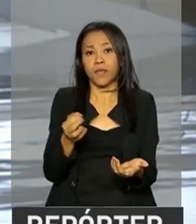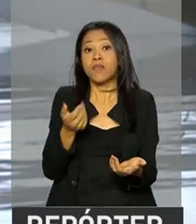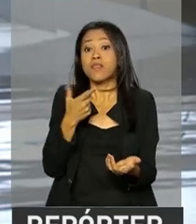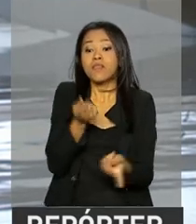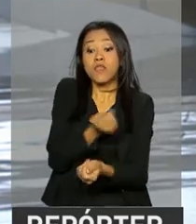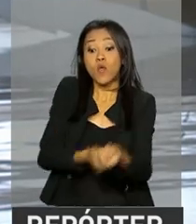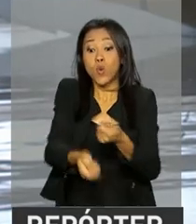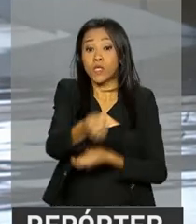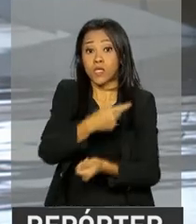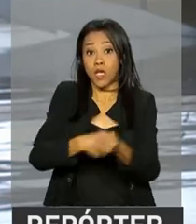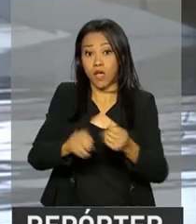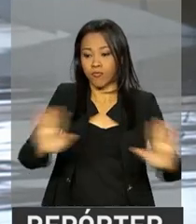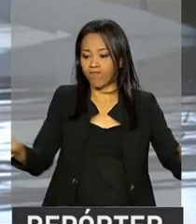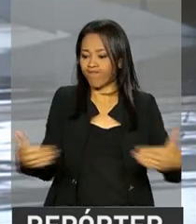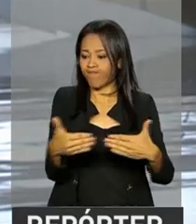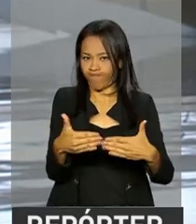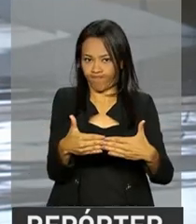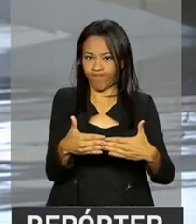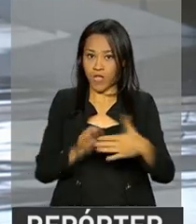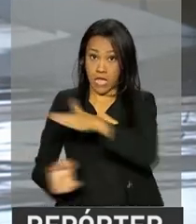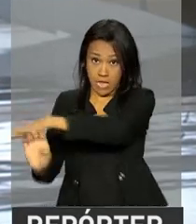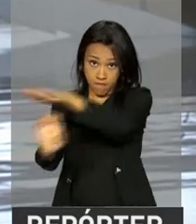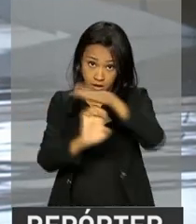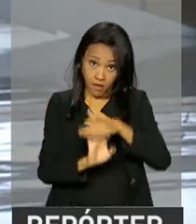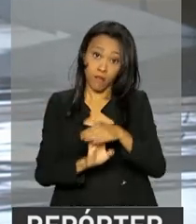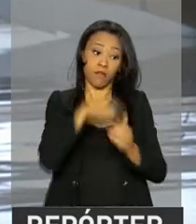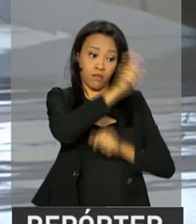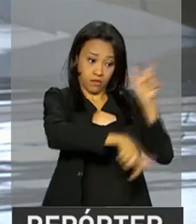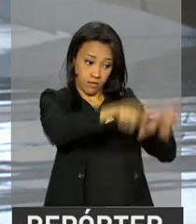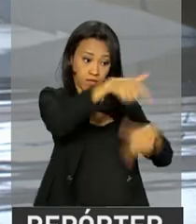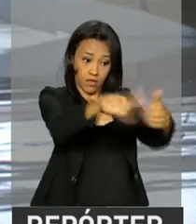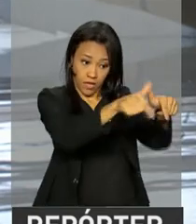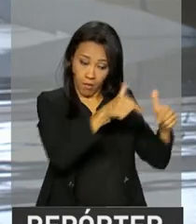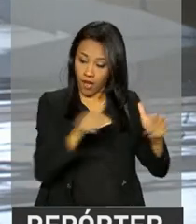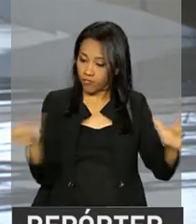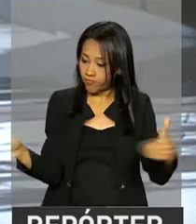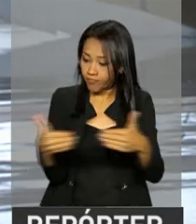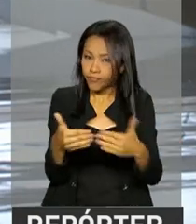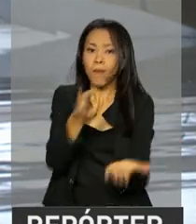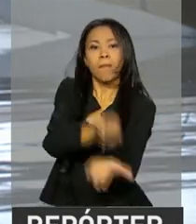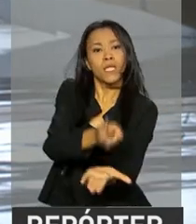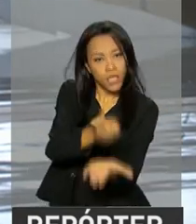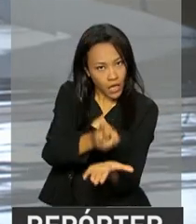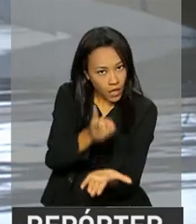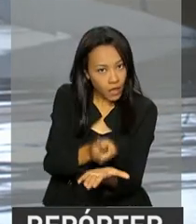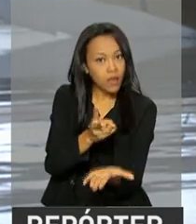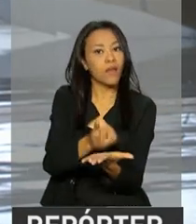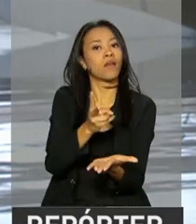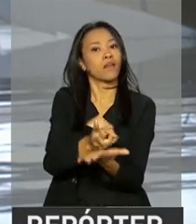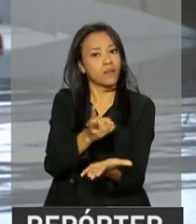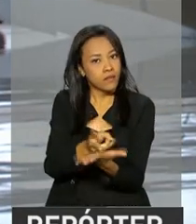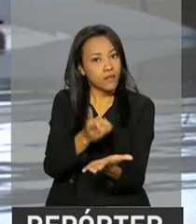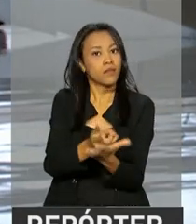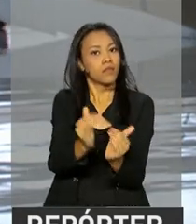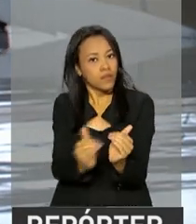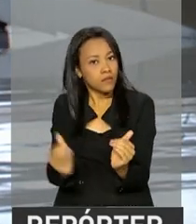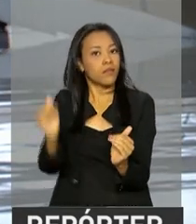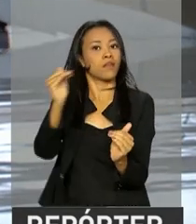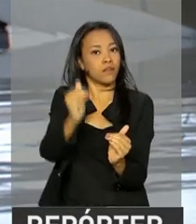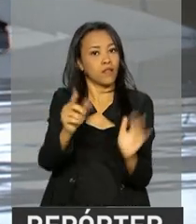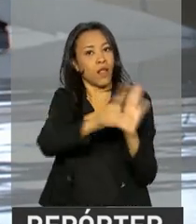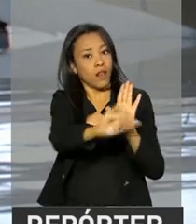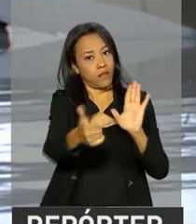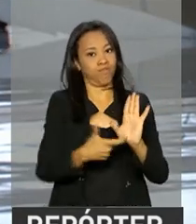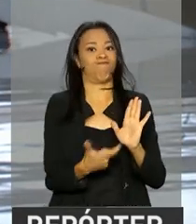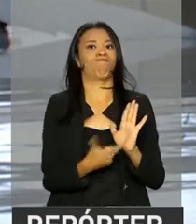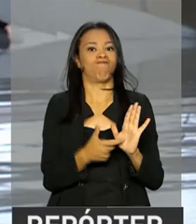negociado entre os trabalhadores e as empresas prevaleça e se sobreponha à lei isso